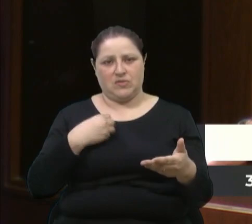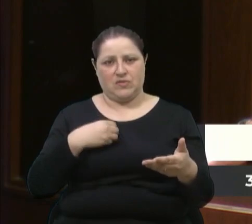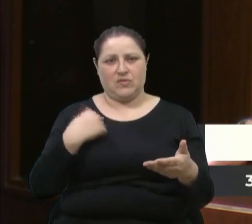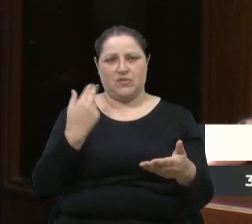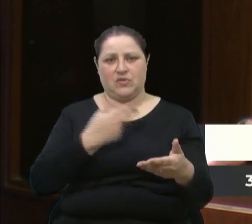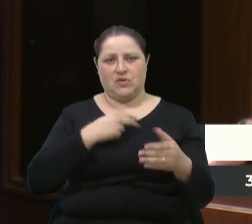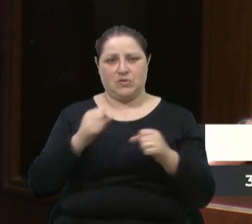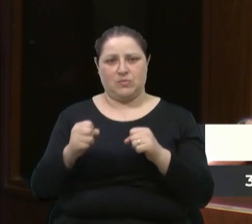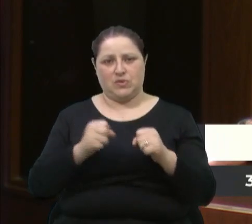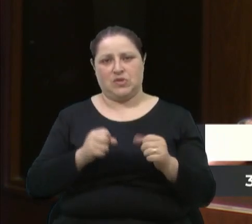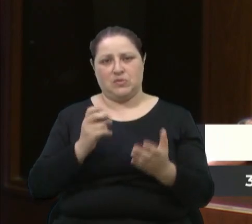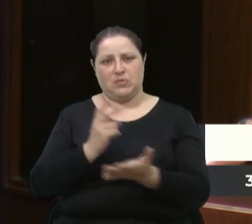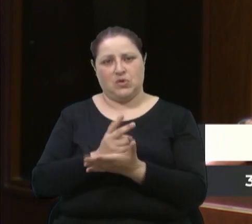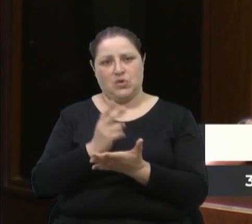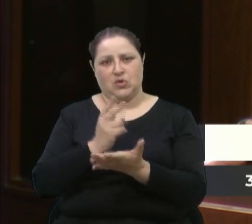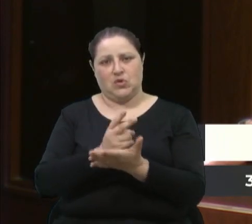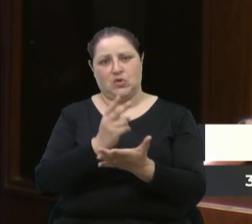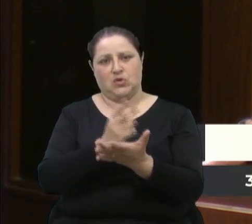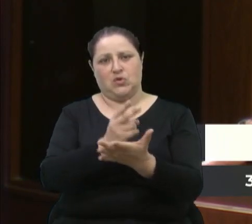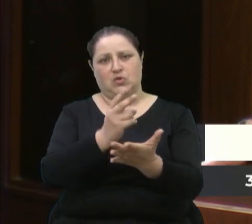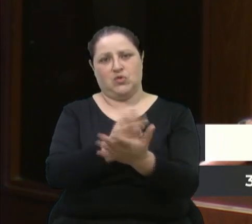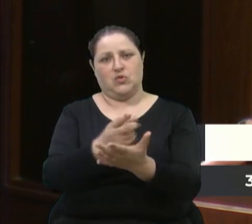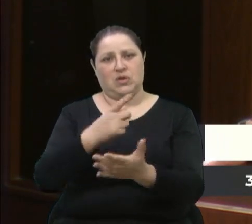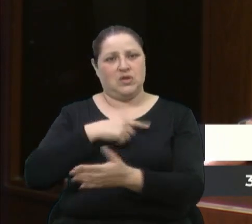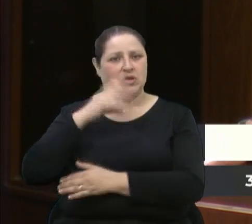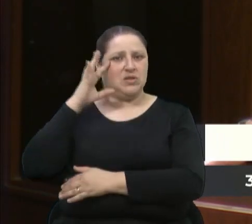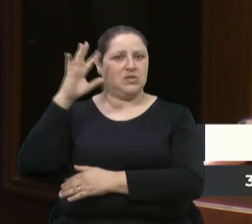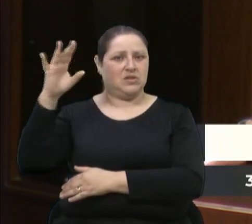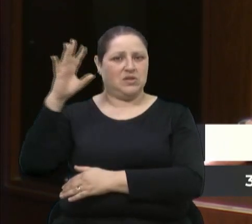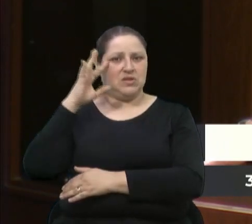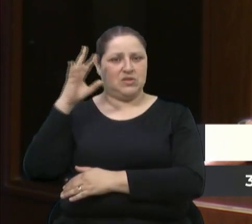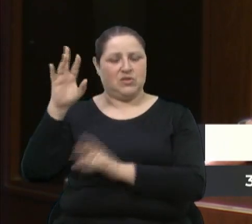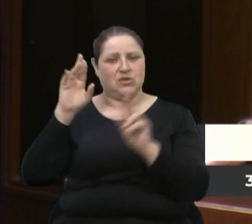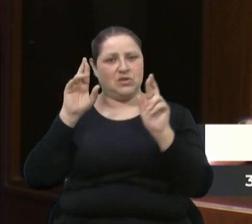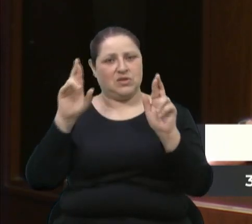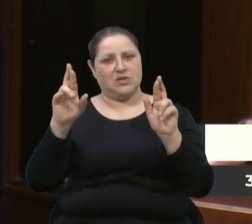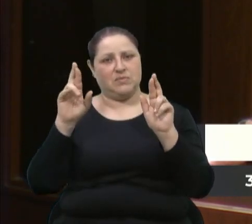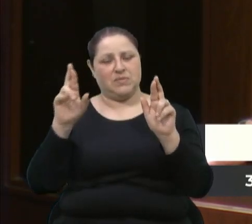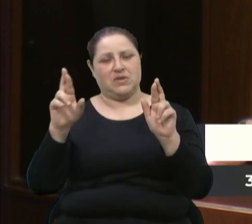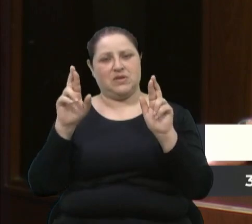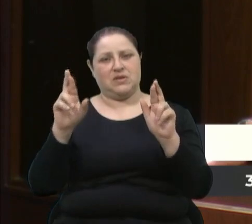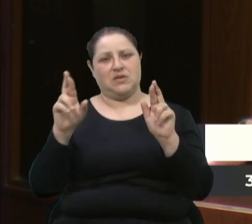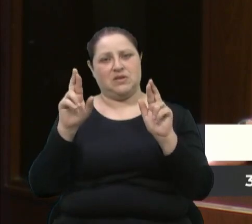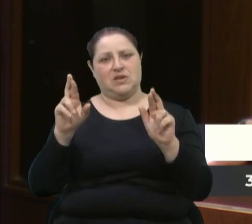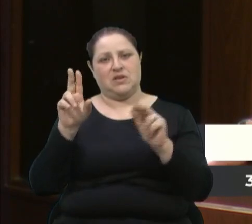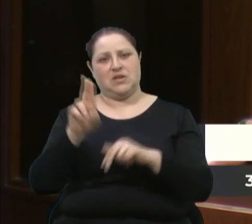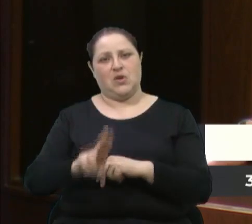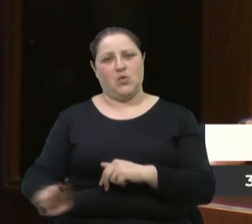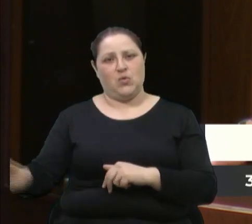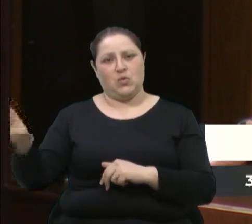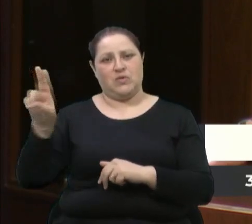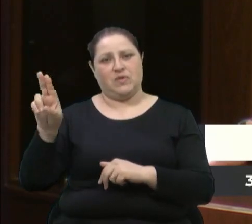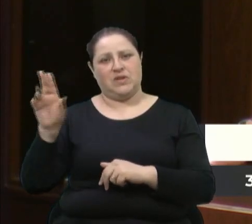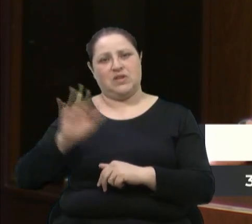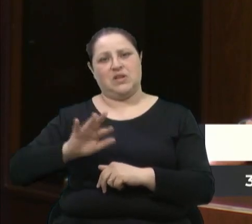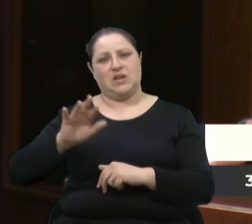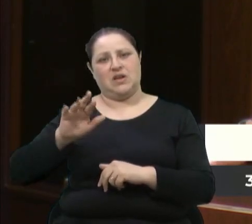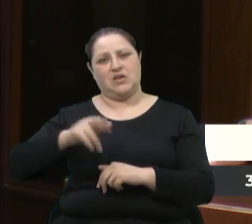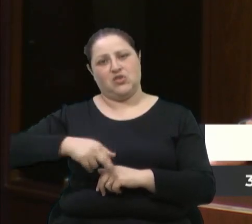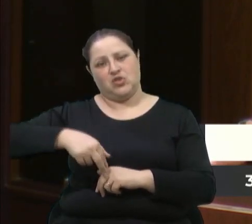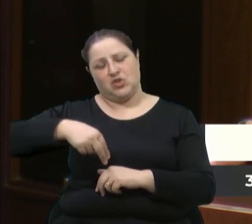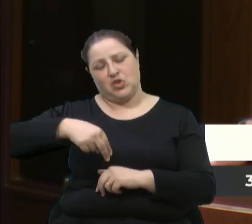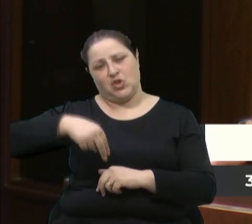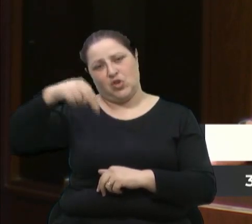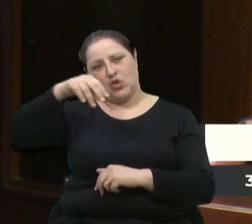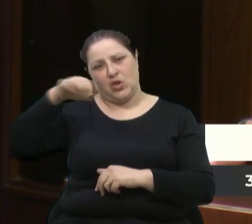possa continuar tendo como um sonho e uma esperança uma universidade para a região